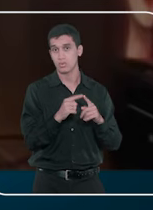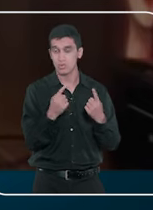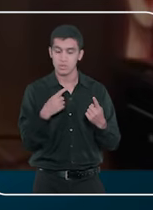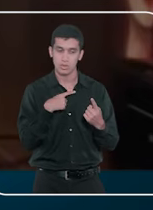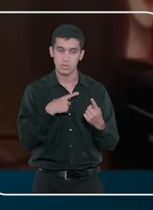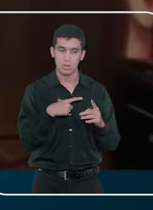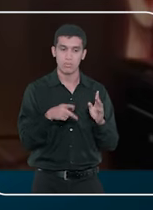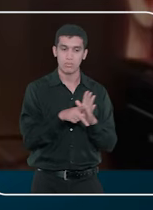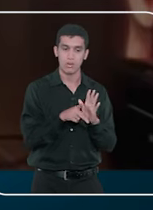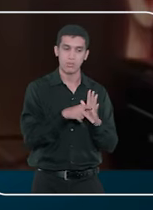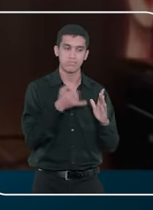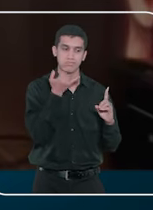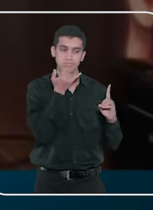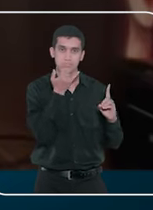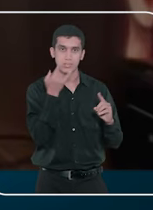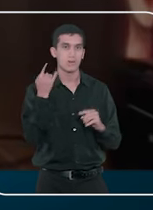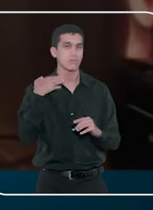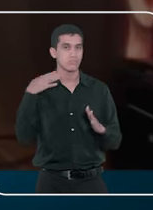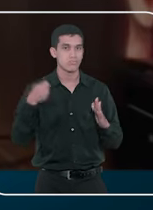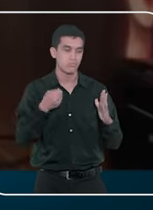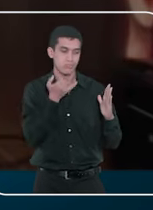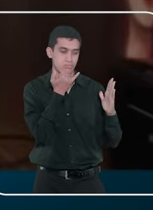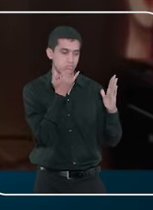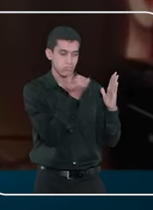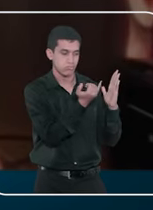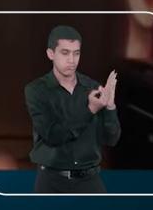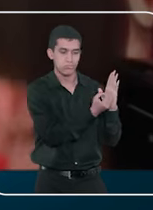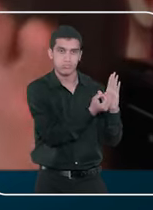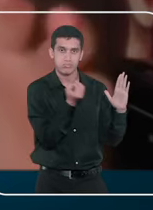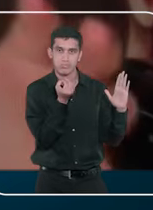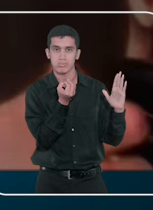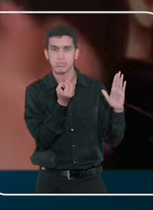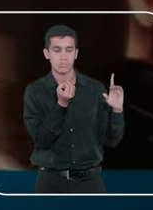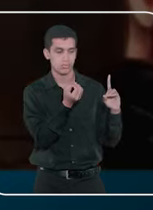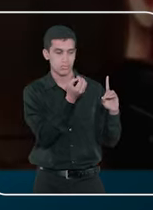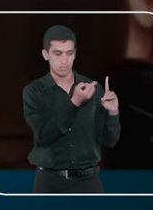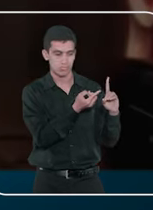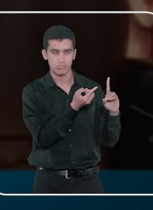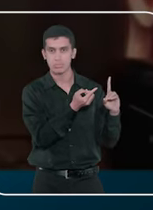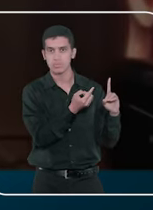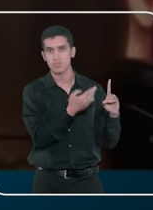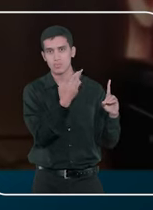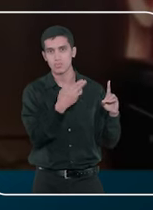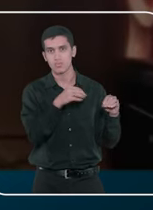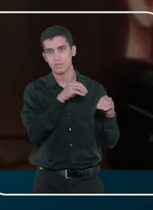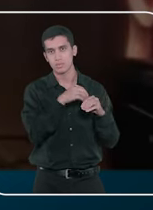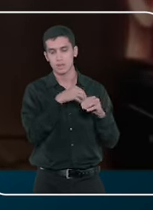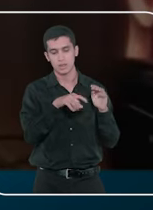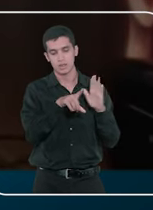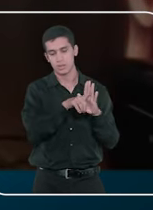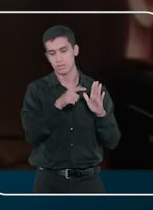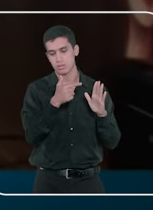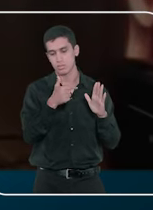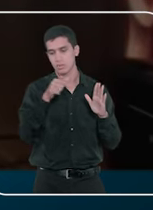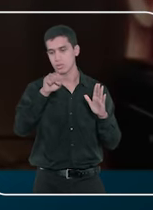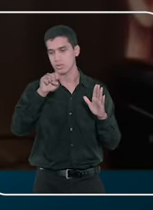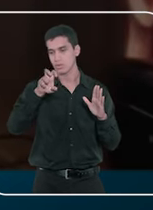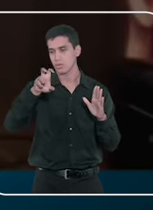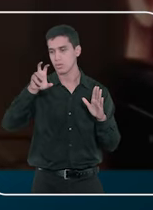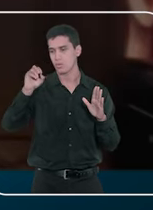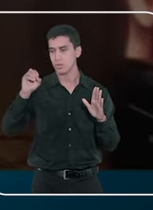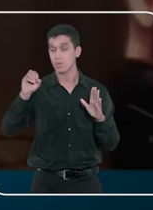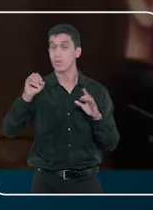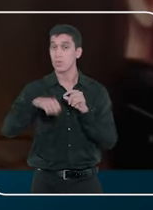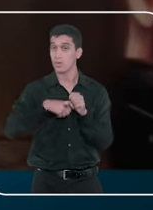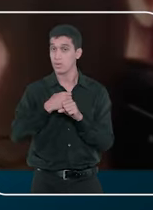pelo perdão judicial, seja pela própria previsão da Lei 12.850 de 2013, de que o Ministério